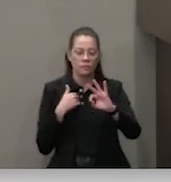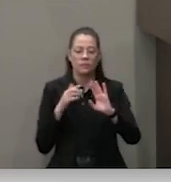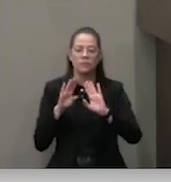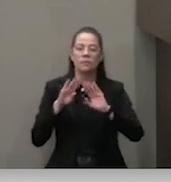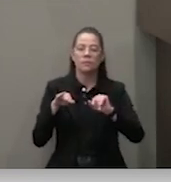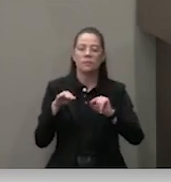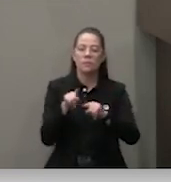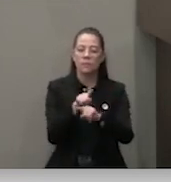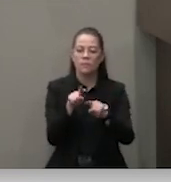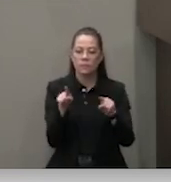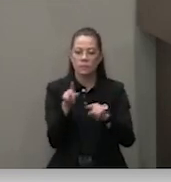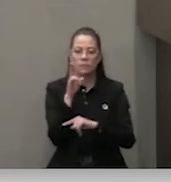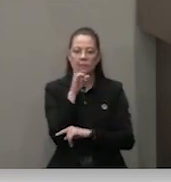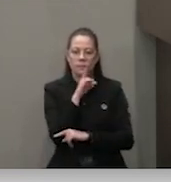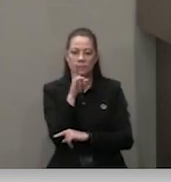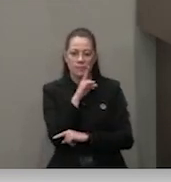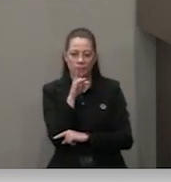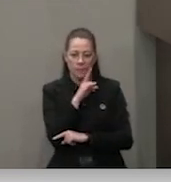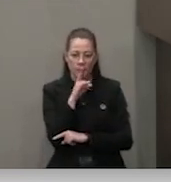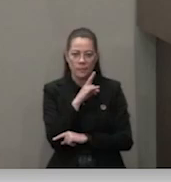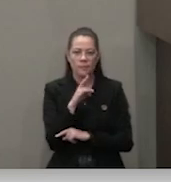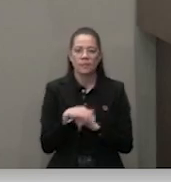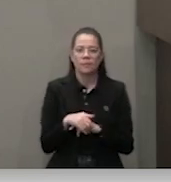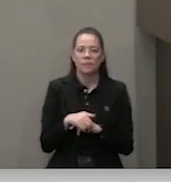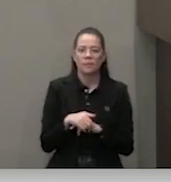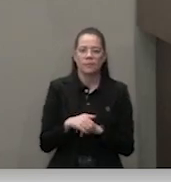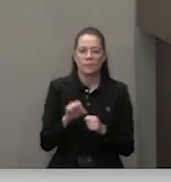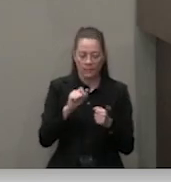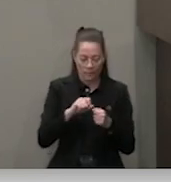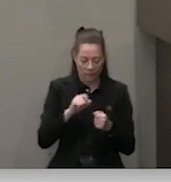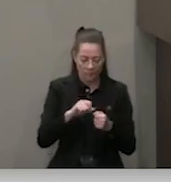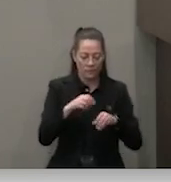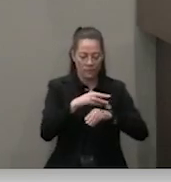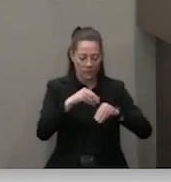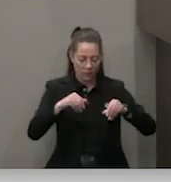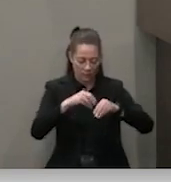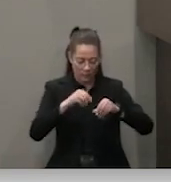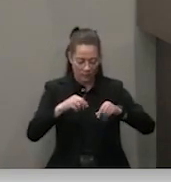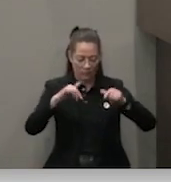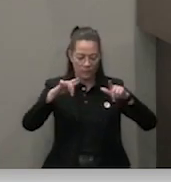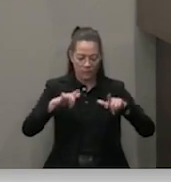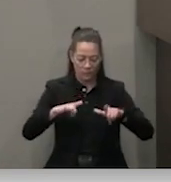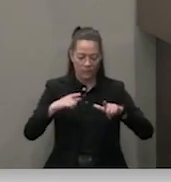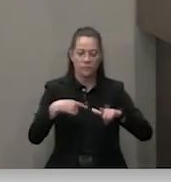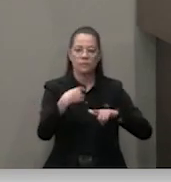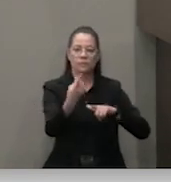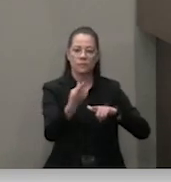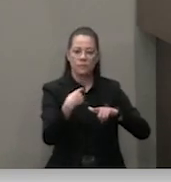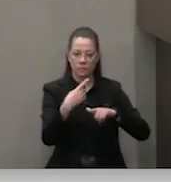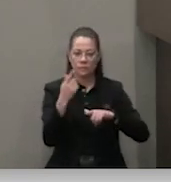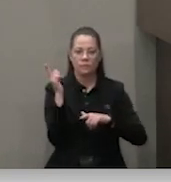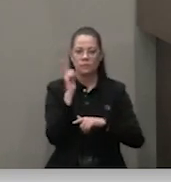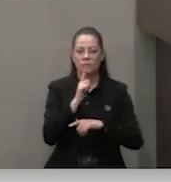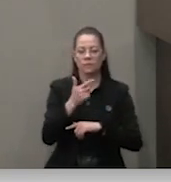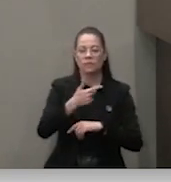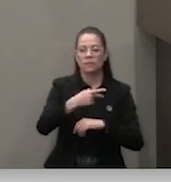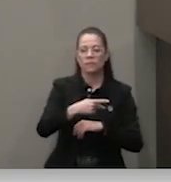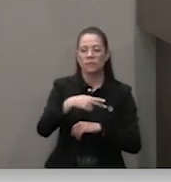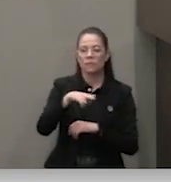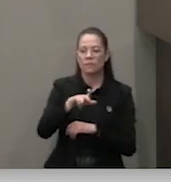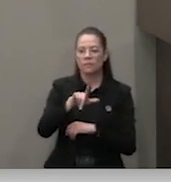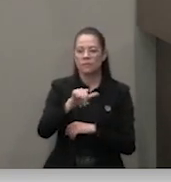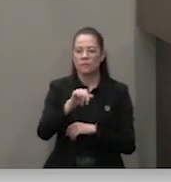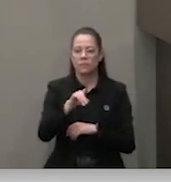faço pedido aqui urgentemente me largue umas carg de pó de asfalto naquele TRE onde vai pulador que tá um